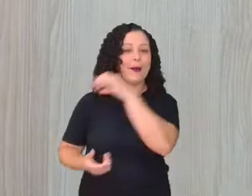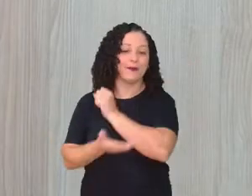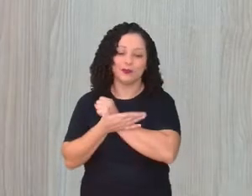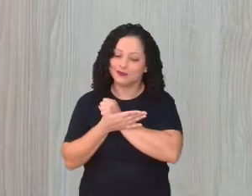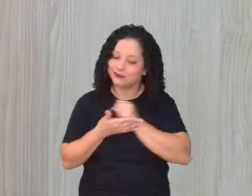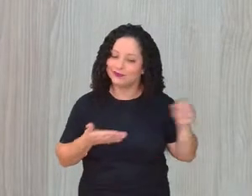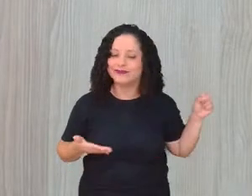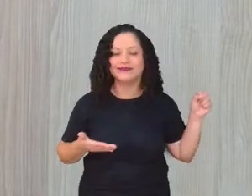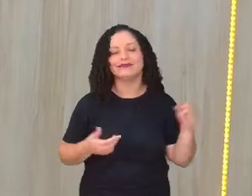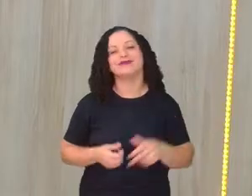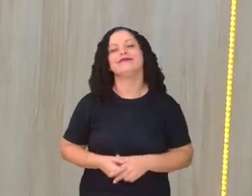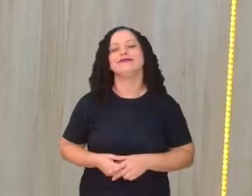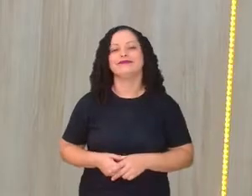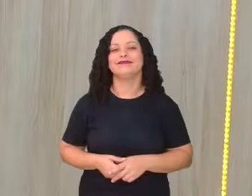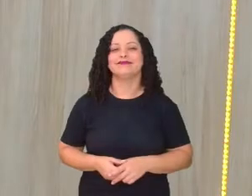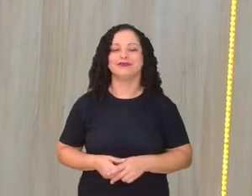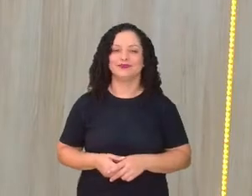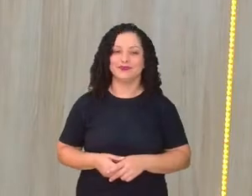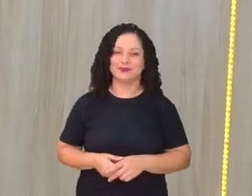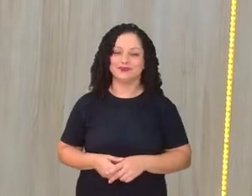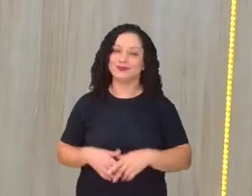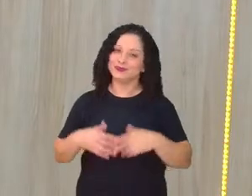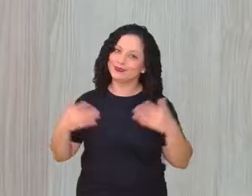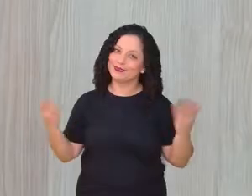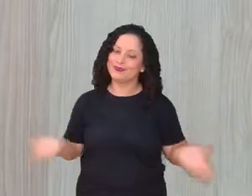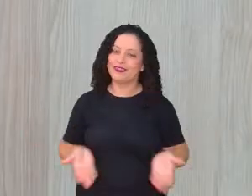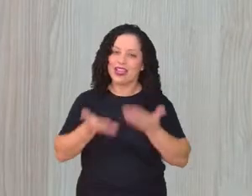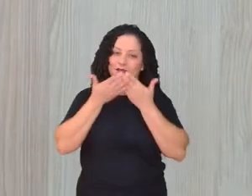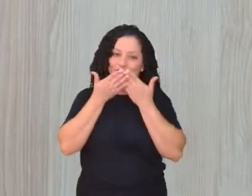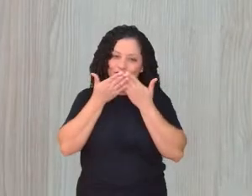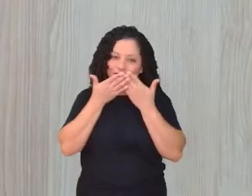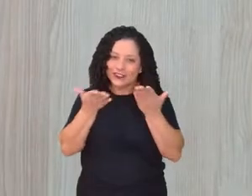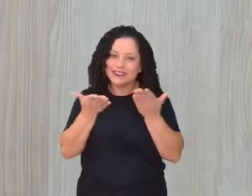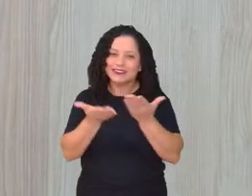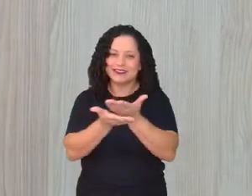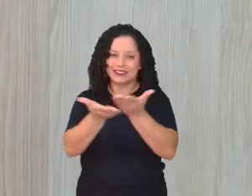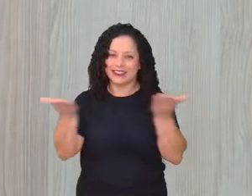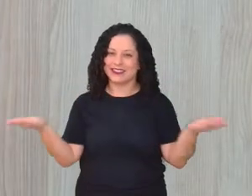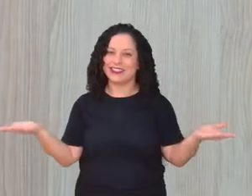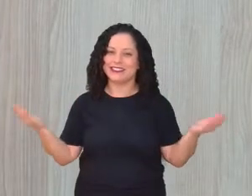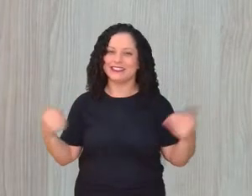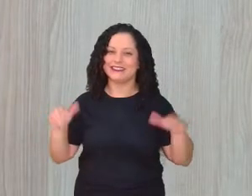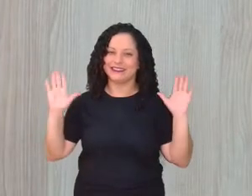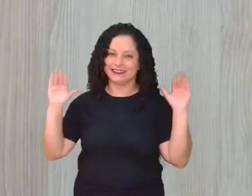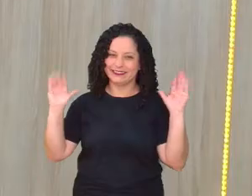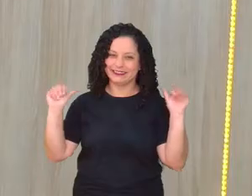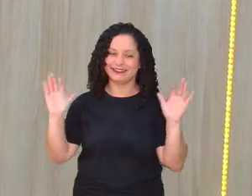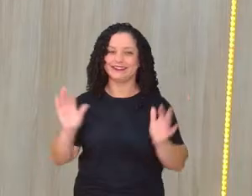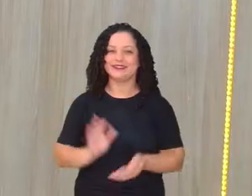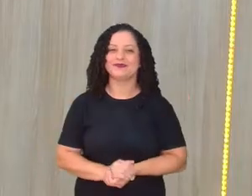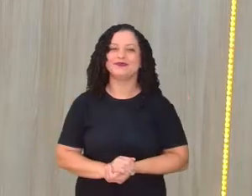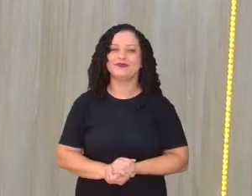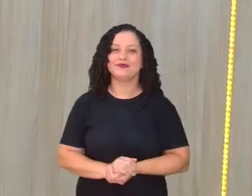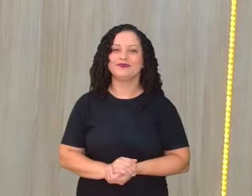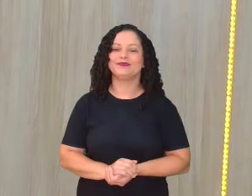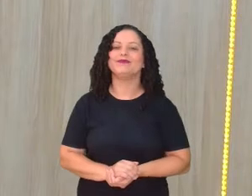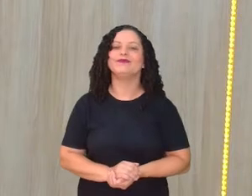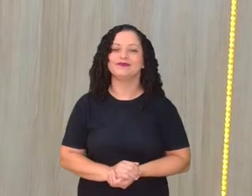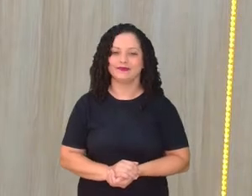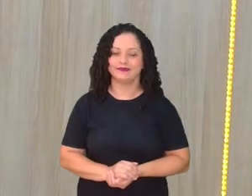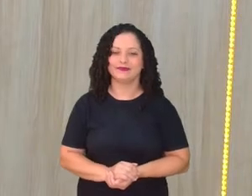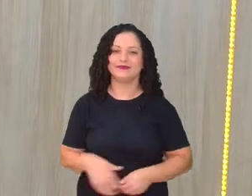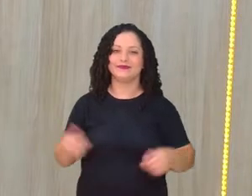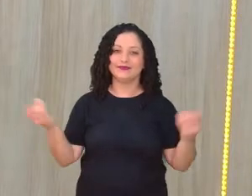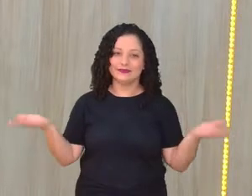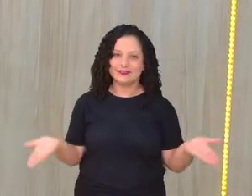é. Então, é isso aí, professora. É isso aí, gente. Valeu. Um beijo. Valeu, até a próxima aula. Tchau, tchau. É isso aí.